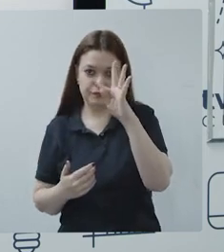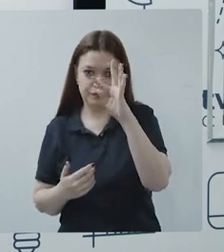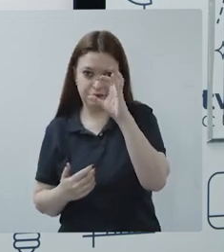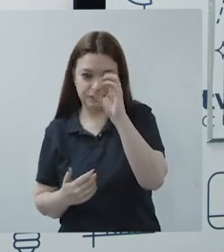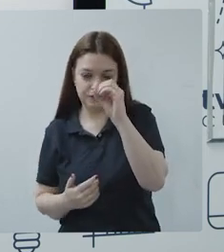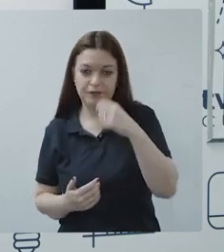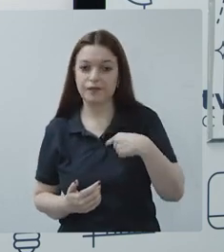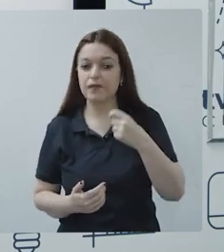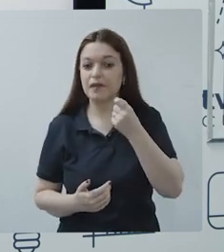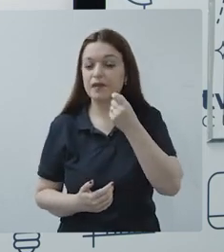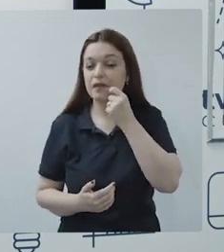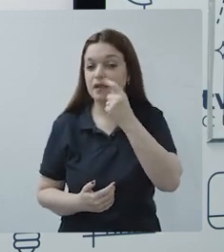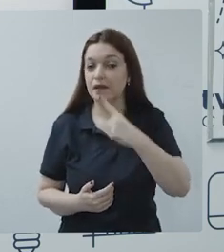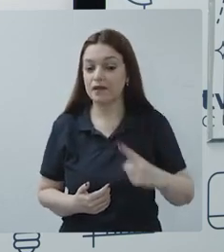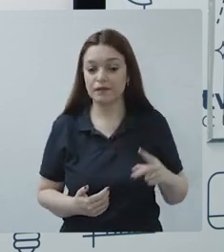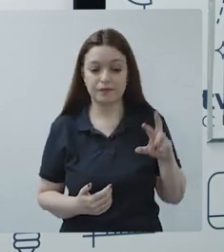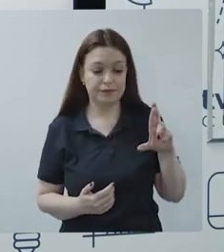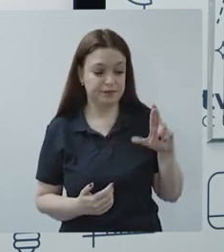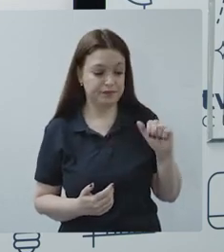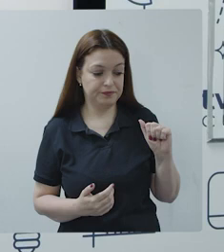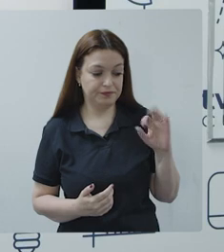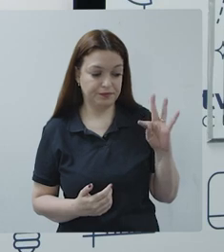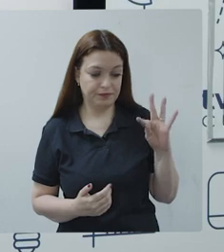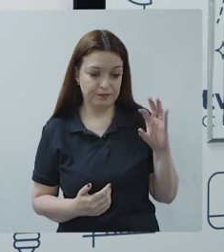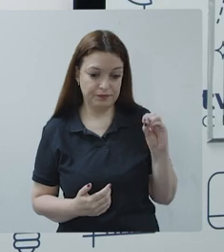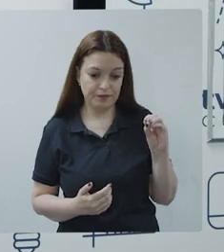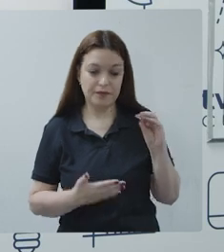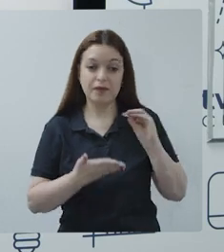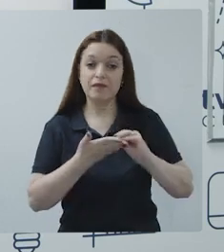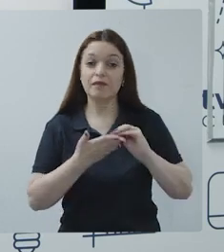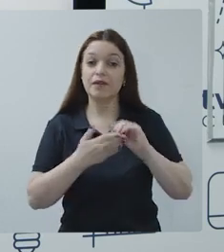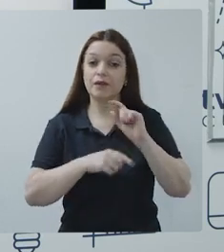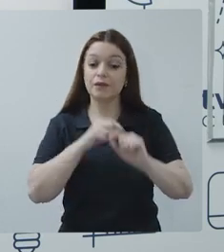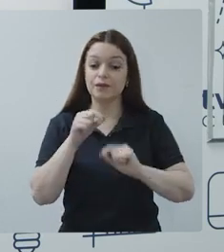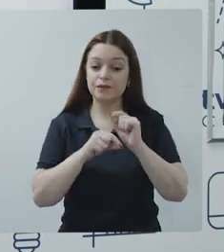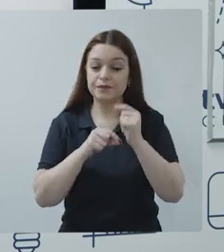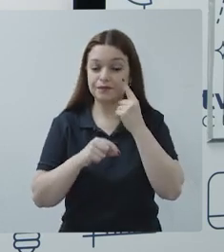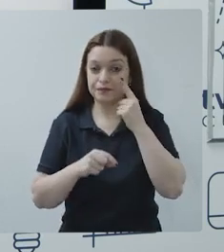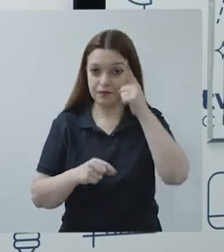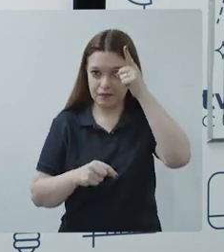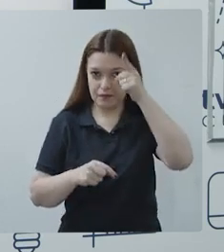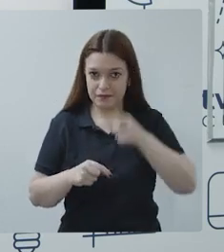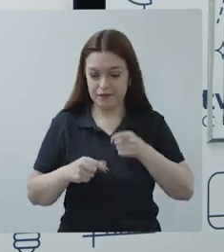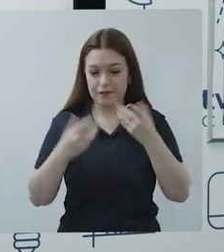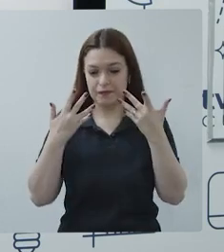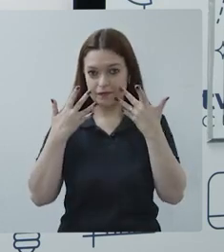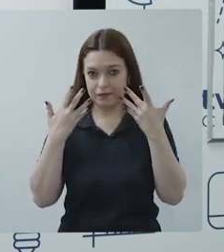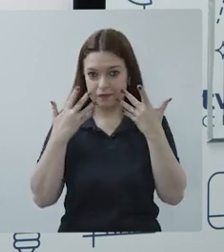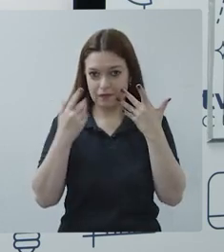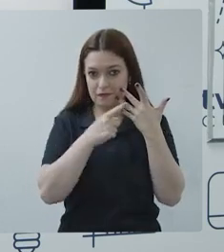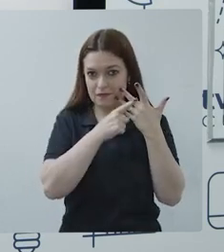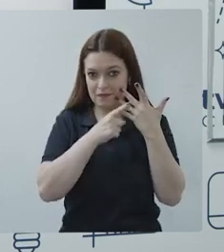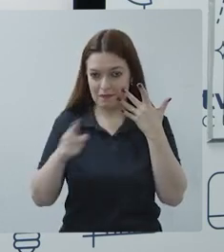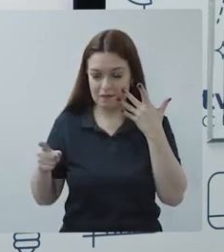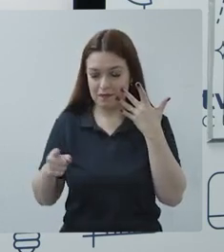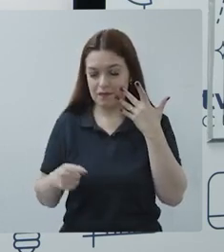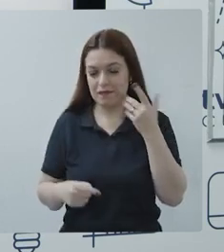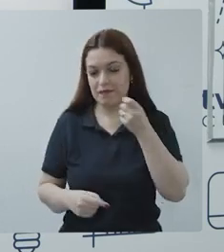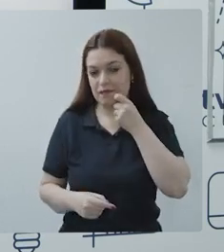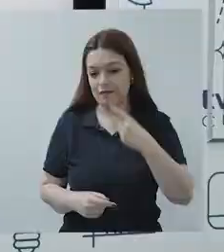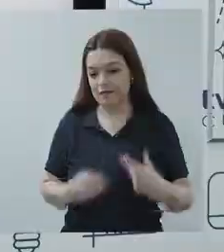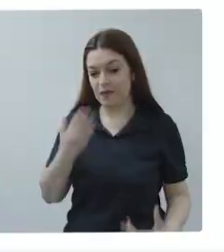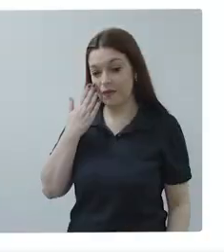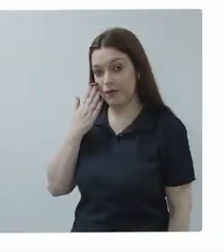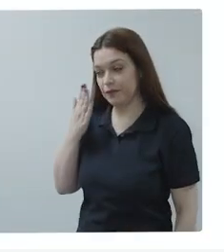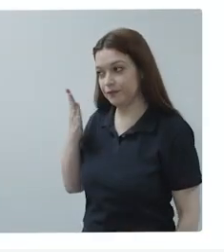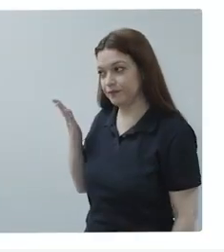ajudar. Então, eu precisava completar gato e rato. Vamos ver?